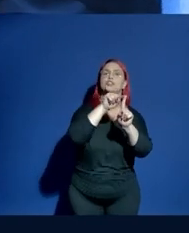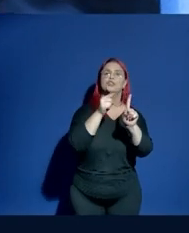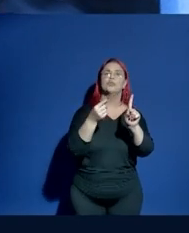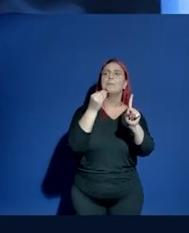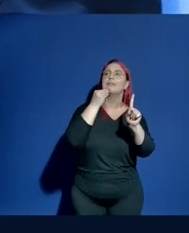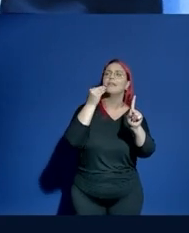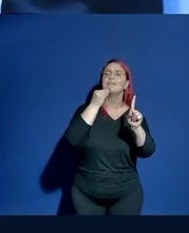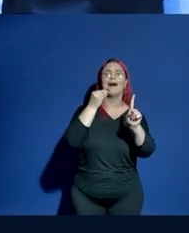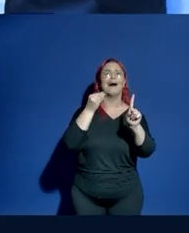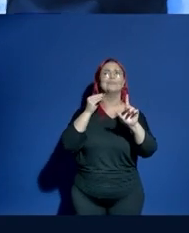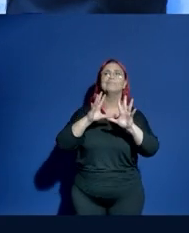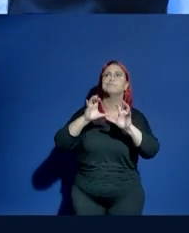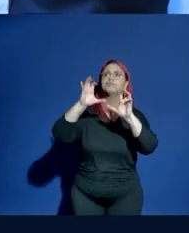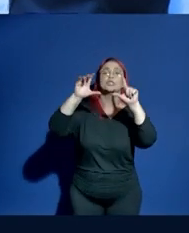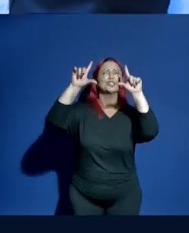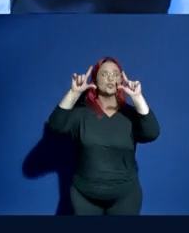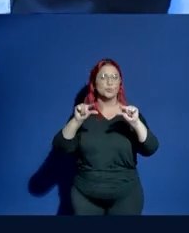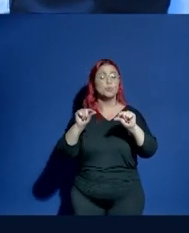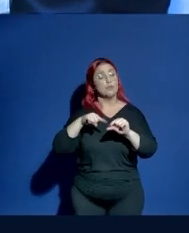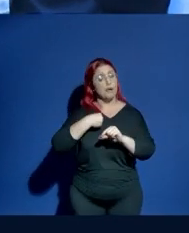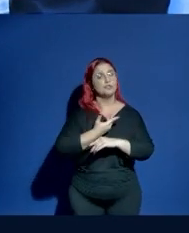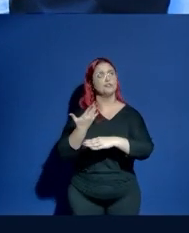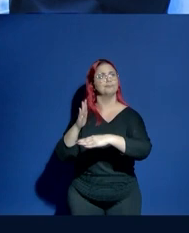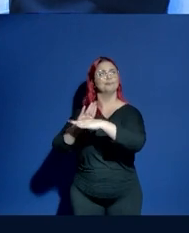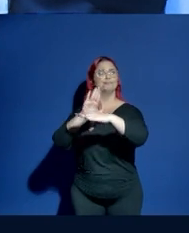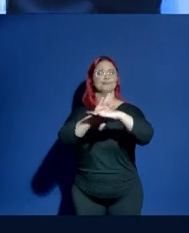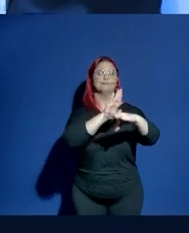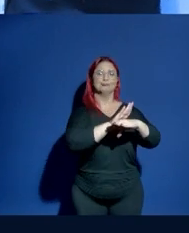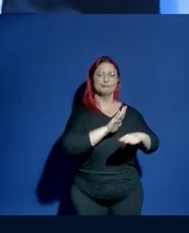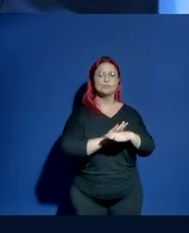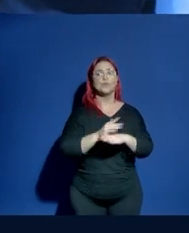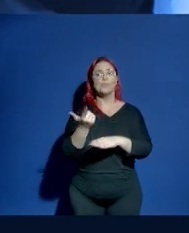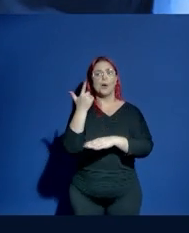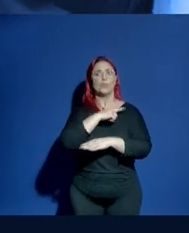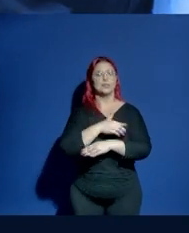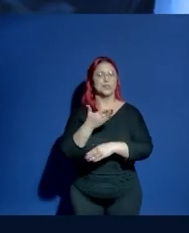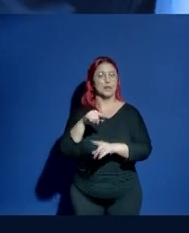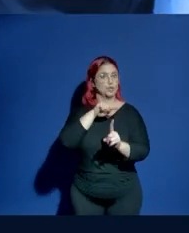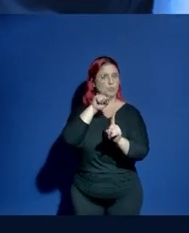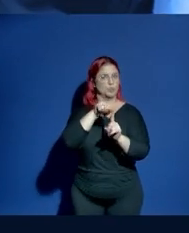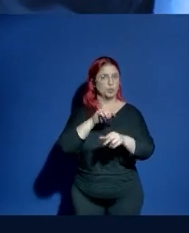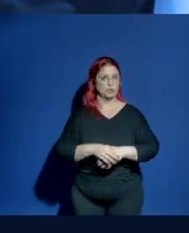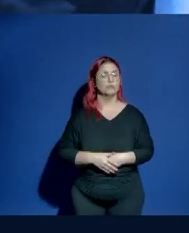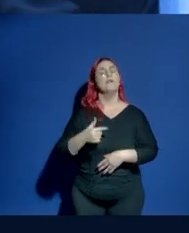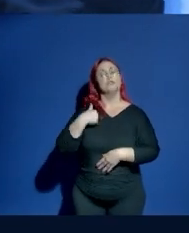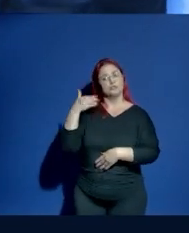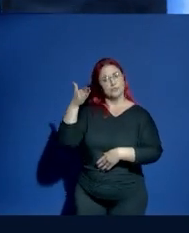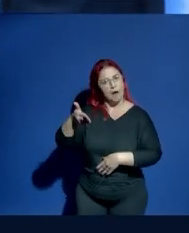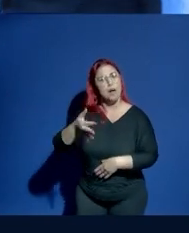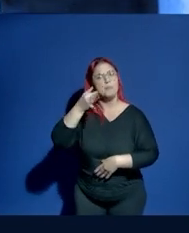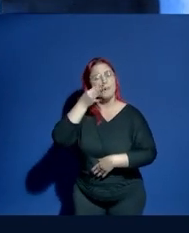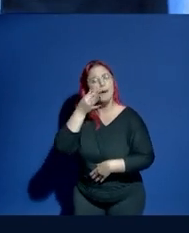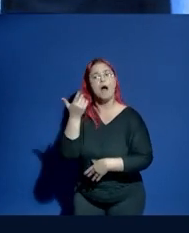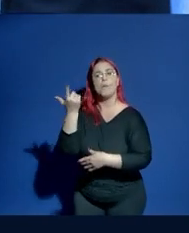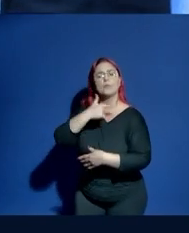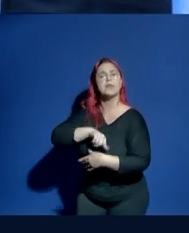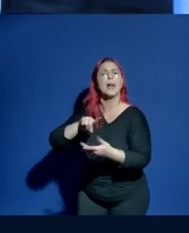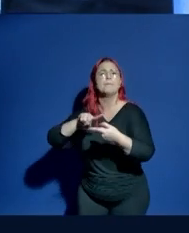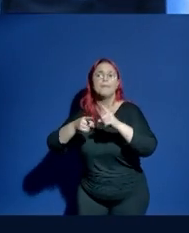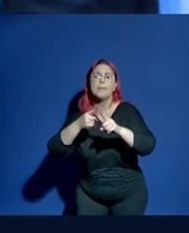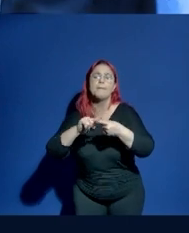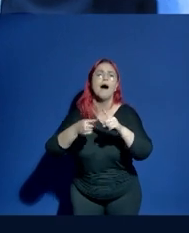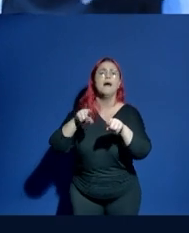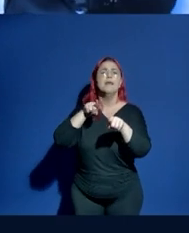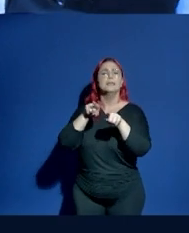opções objetivas e a gente ajuda elas a formar a cumprir submetidos a gente vai até lá consegue ajudar na